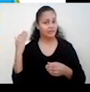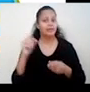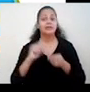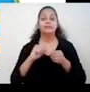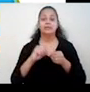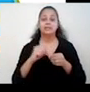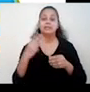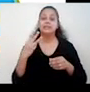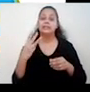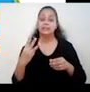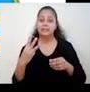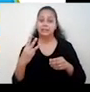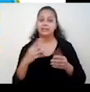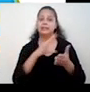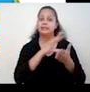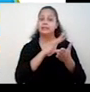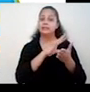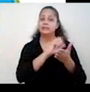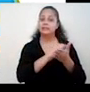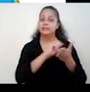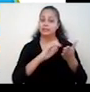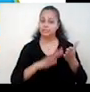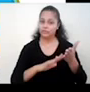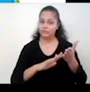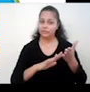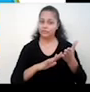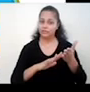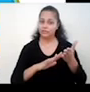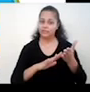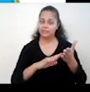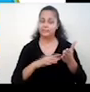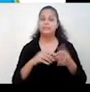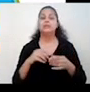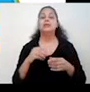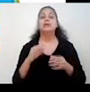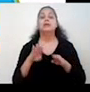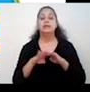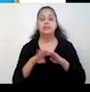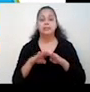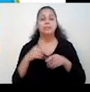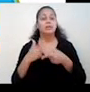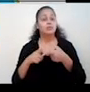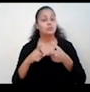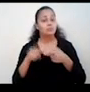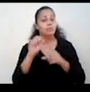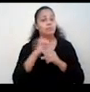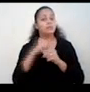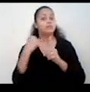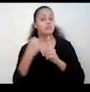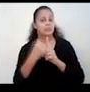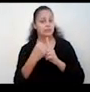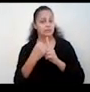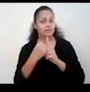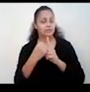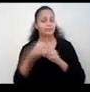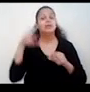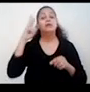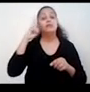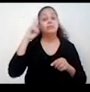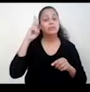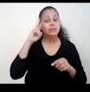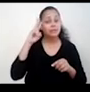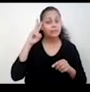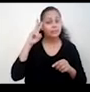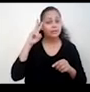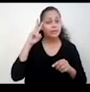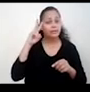vamos iniciar no tema da aula de hoje, que são os problemas sociais, certo? Vamos relembrar um pouco o